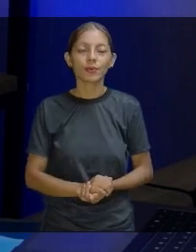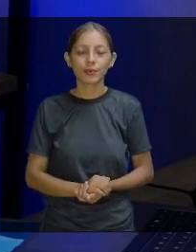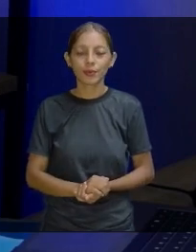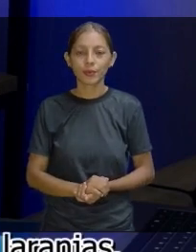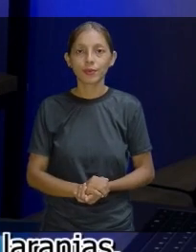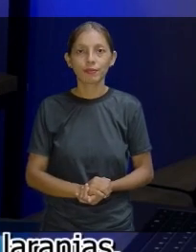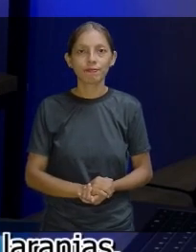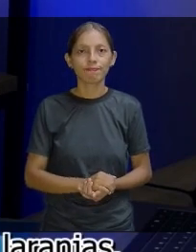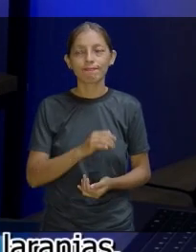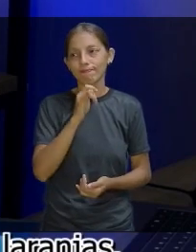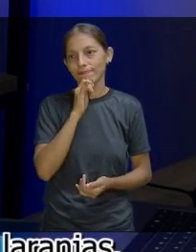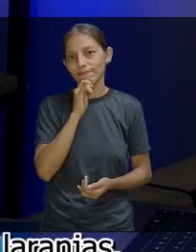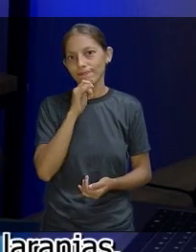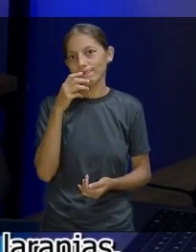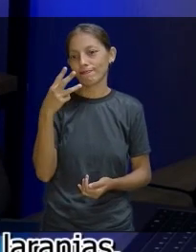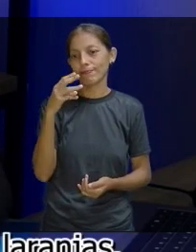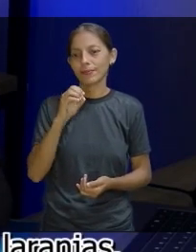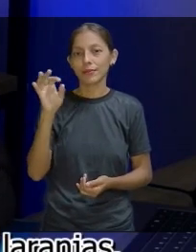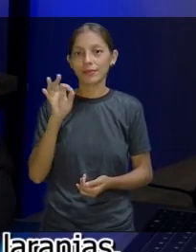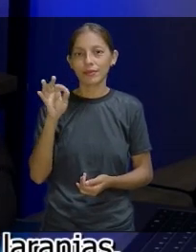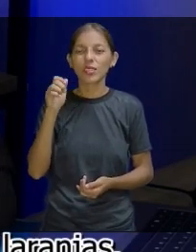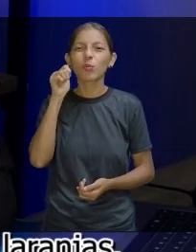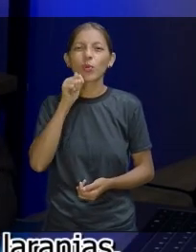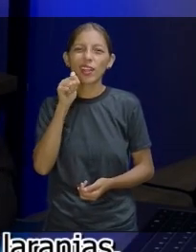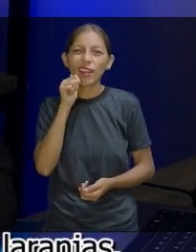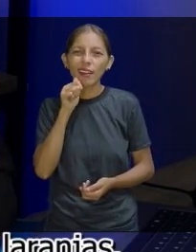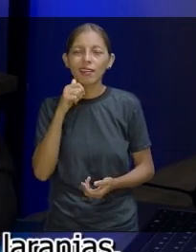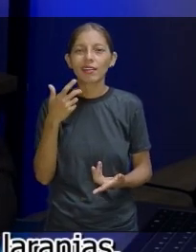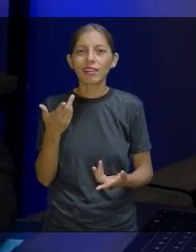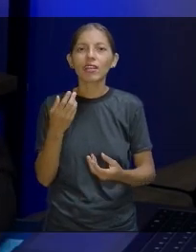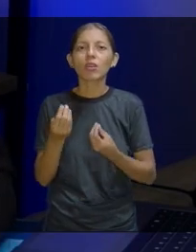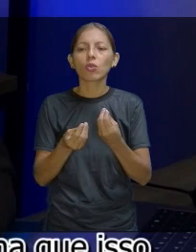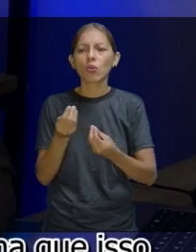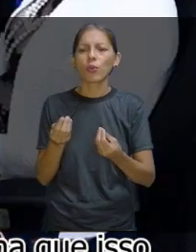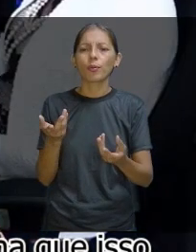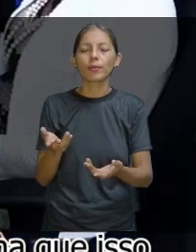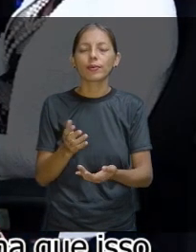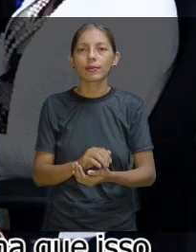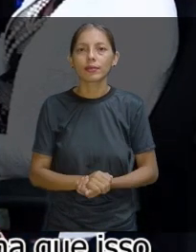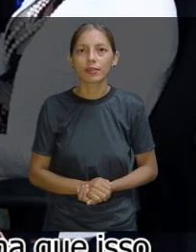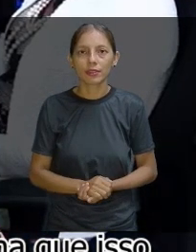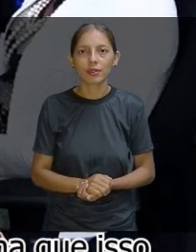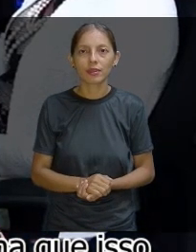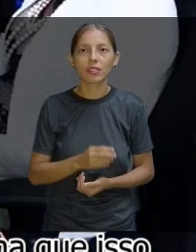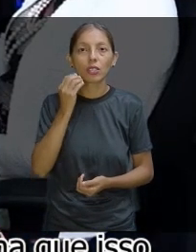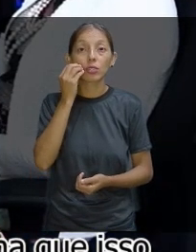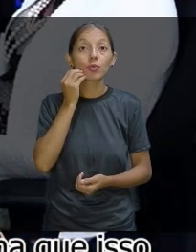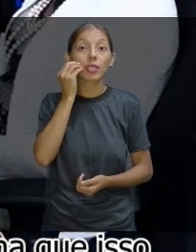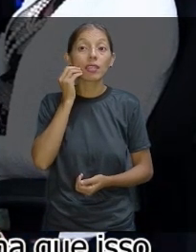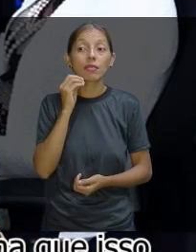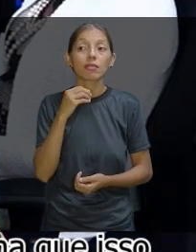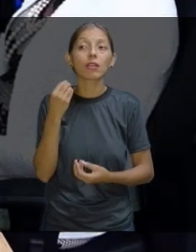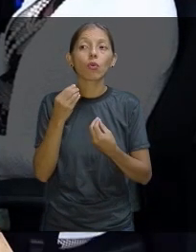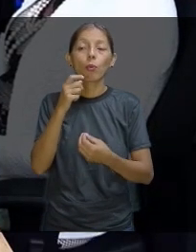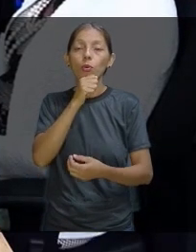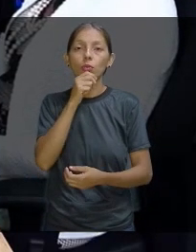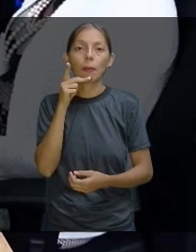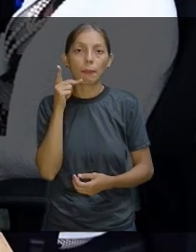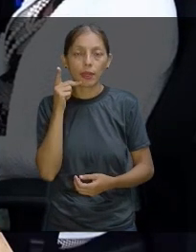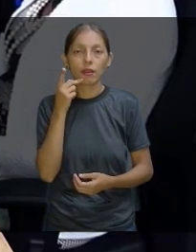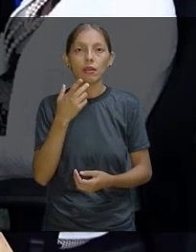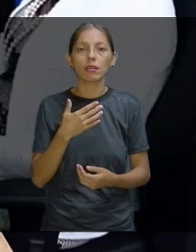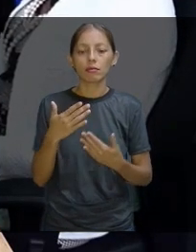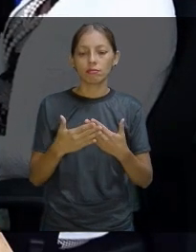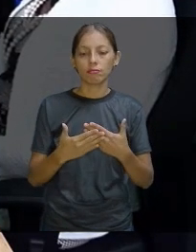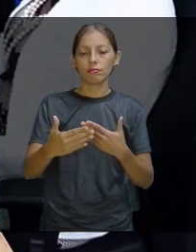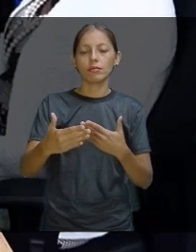as mulheres. Alguns até abusaram fazendo candidaturas laranjas, né? Como é que é a experiência lá e como é que o senhor acha que isso pode ser daqui para